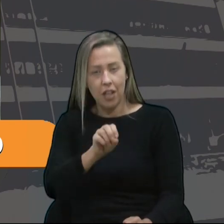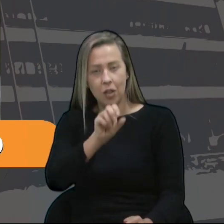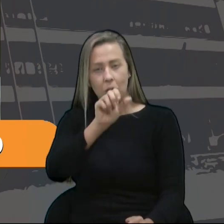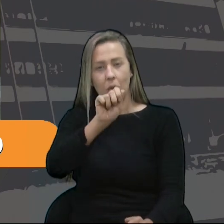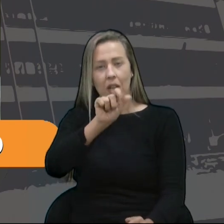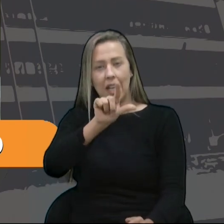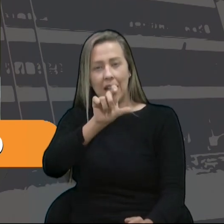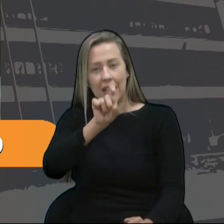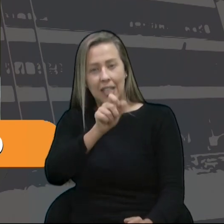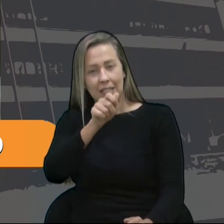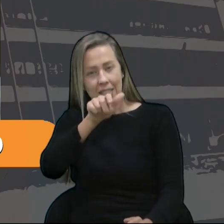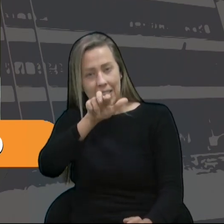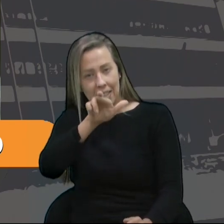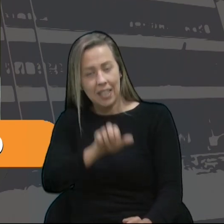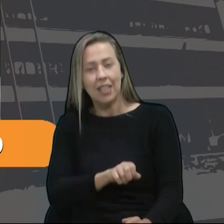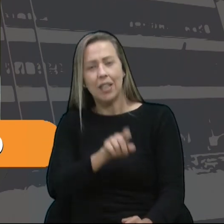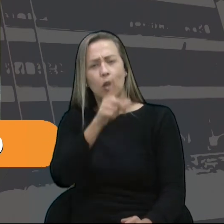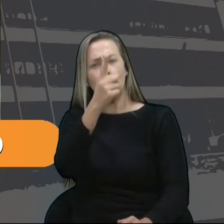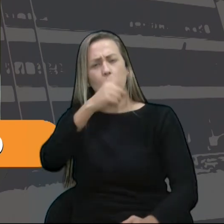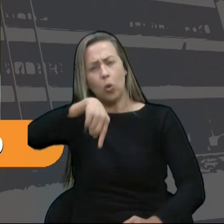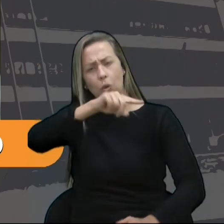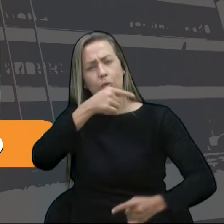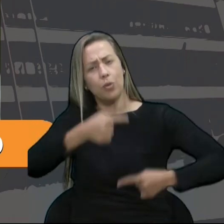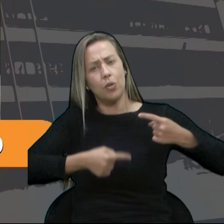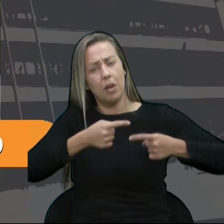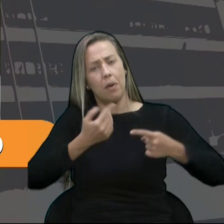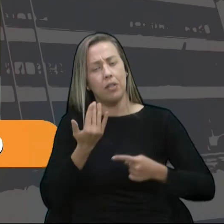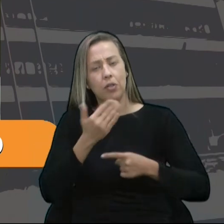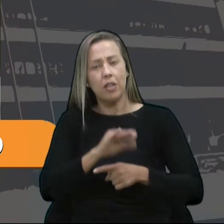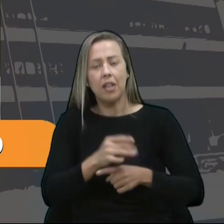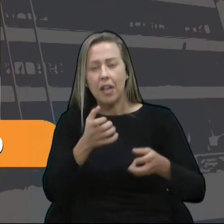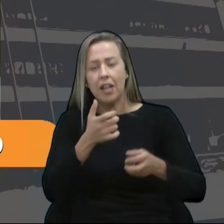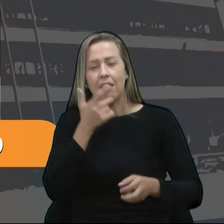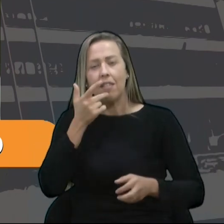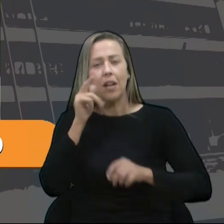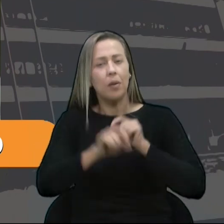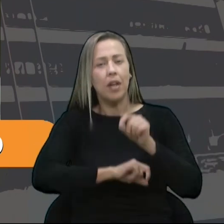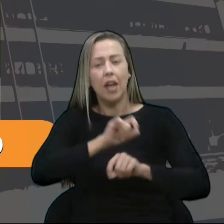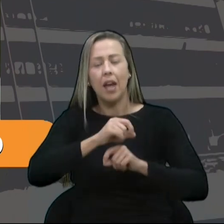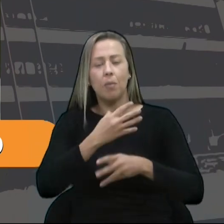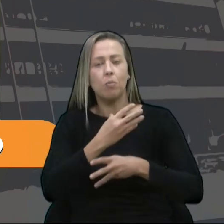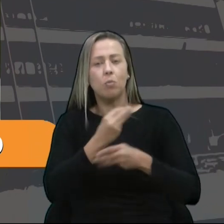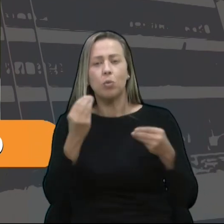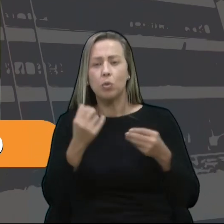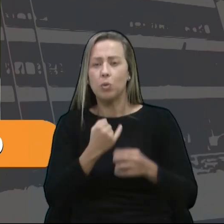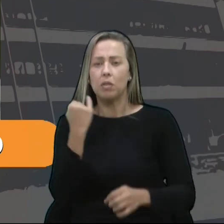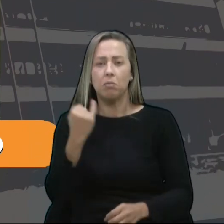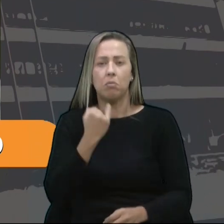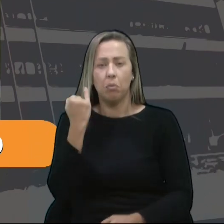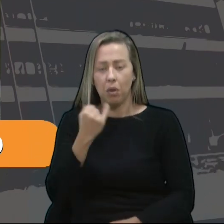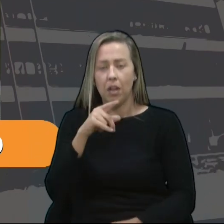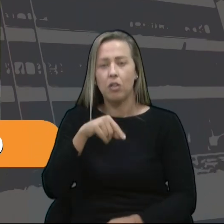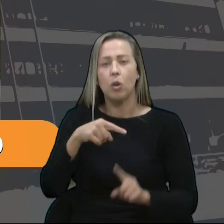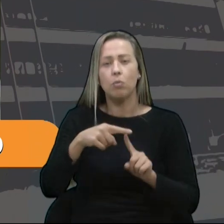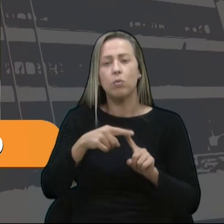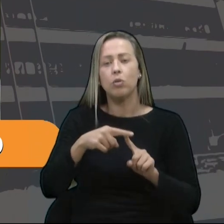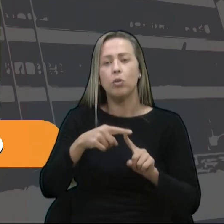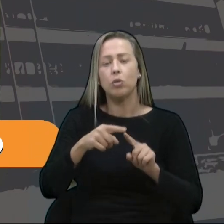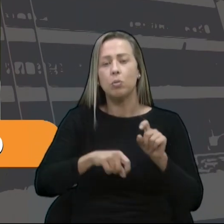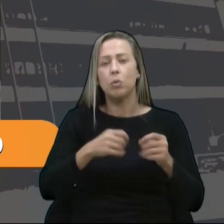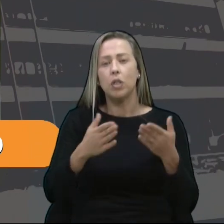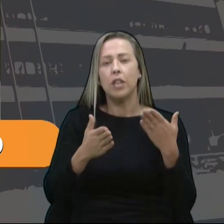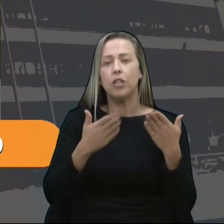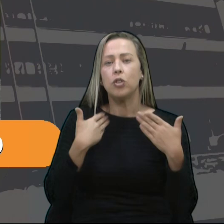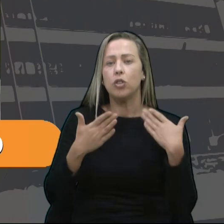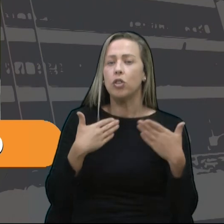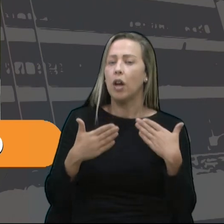todos que nos acompanharam nesse debate. Eu queria só dizer que é muito importante esse tipo de